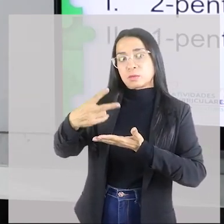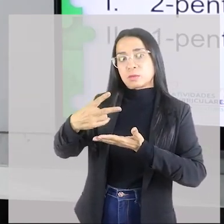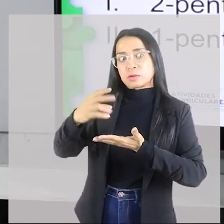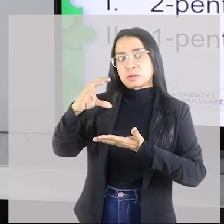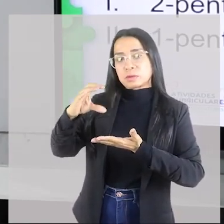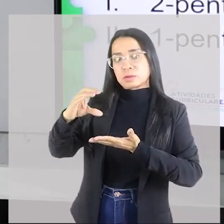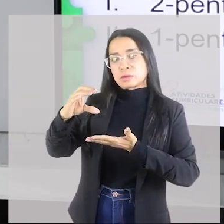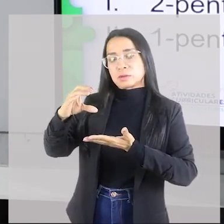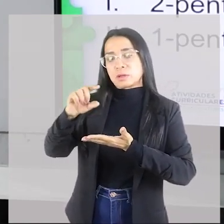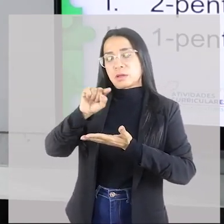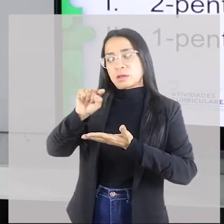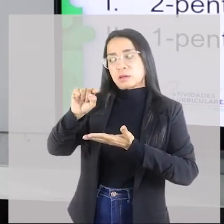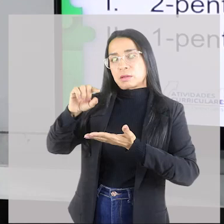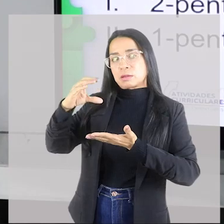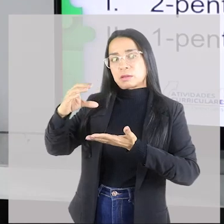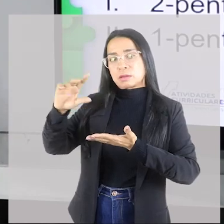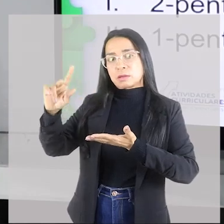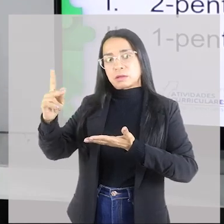CH2,